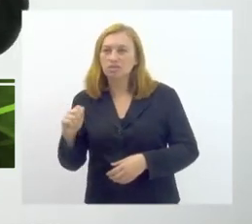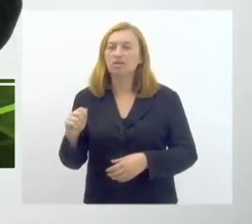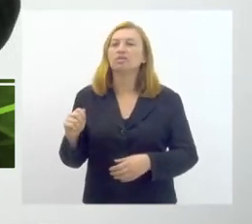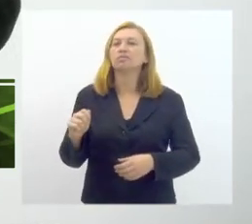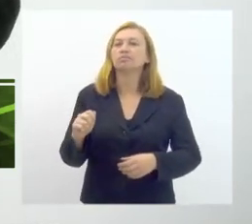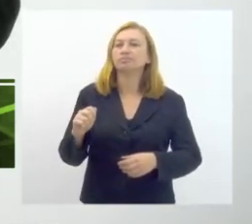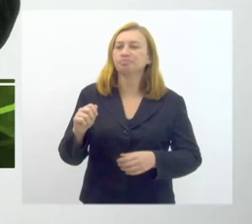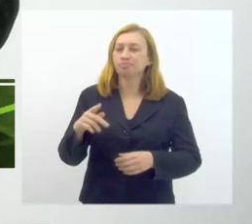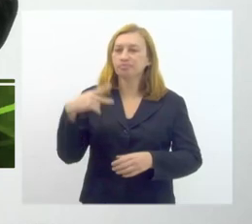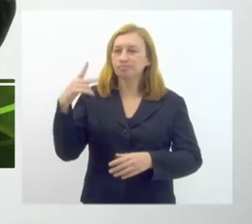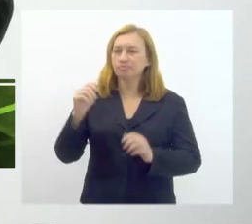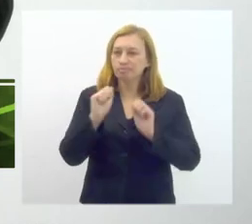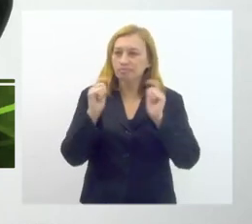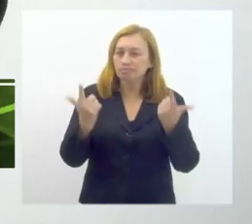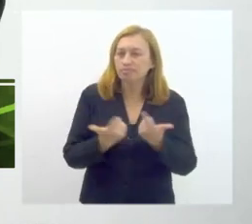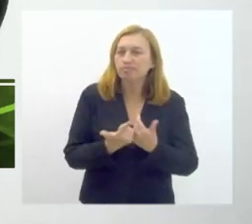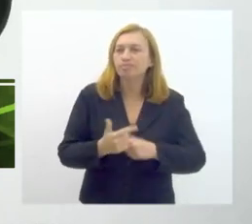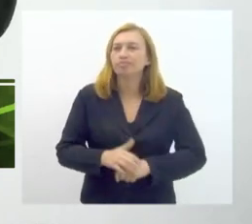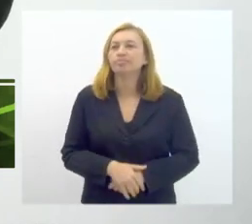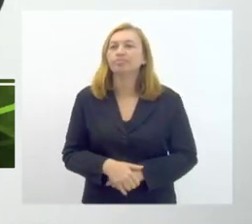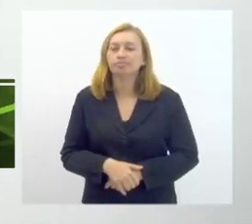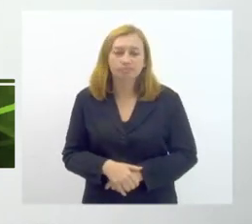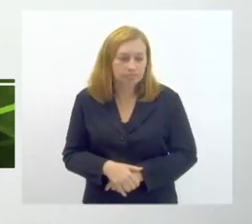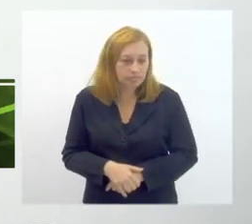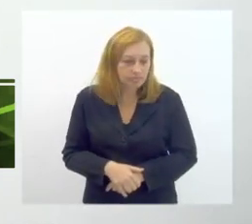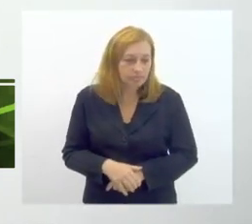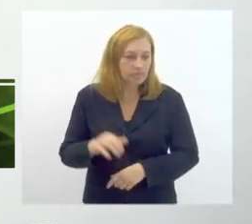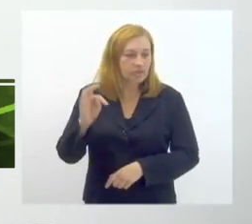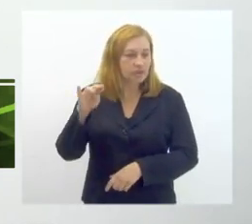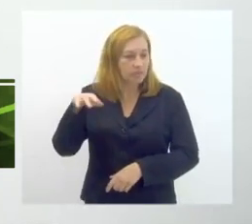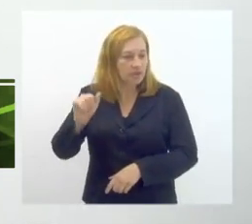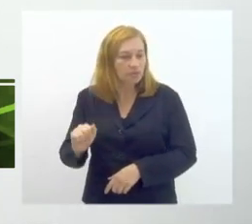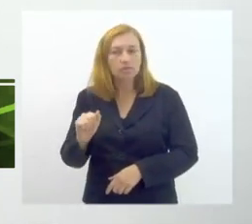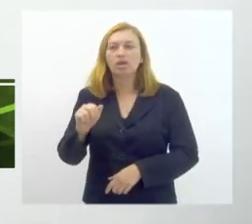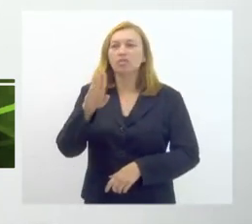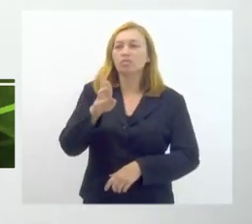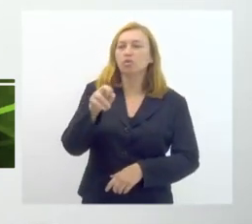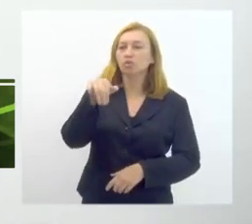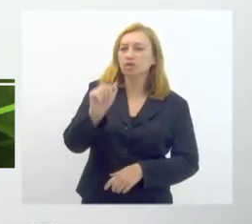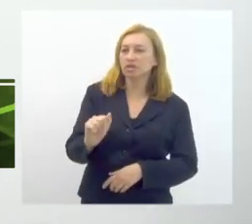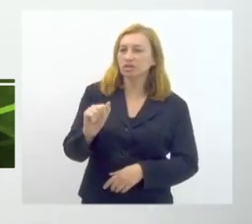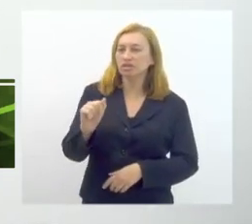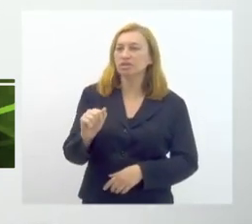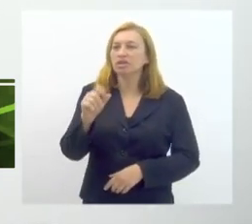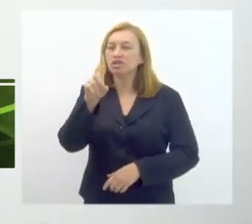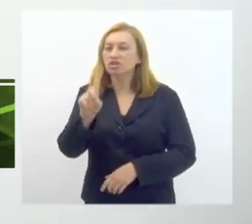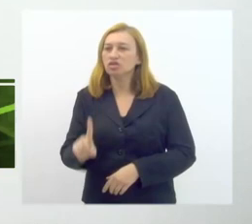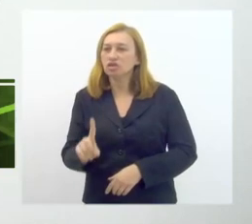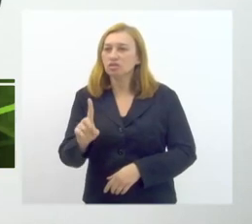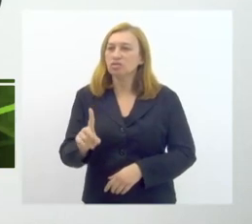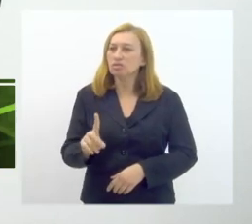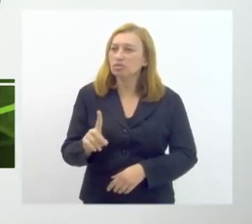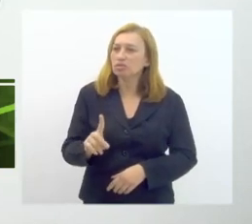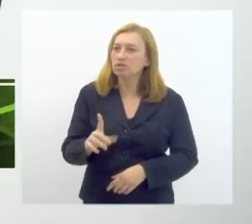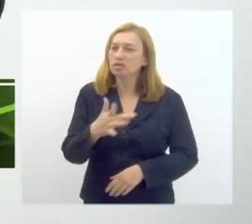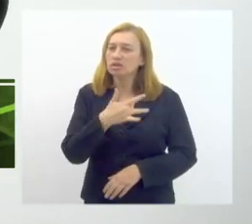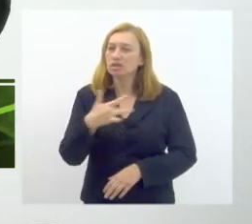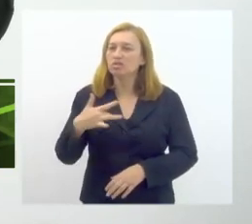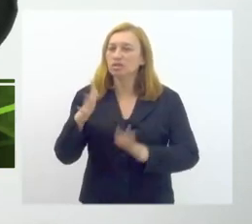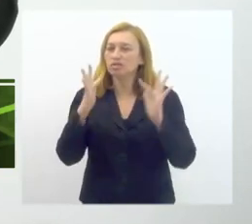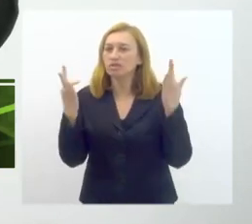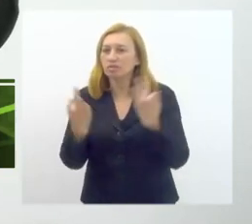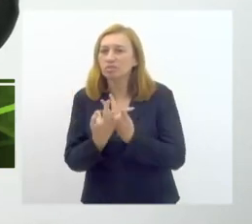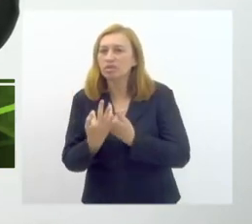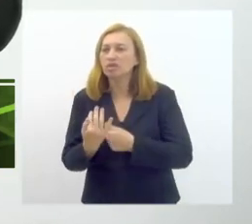Branca Mota, subsecretária de planejamento da Prefeitura de Itaperuna, Bruna Monteiro de Souza, diretora de estratégia de saúde da família